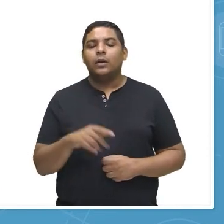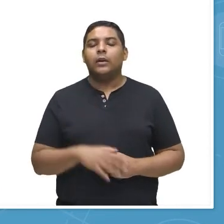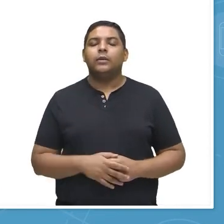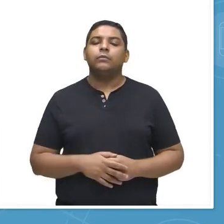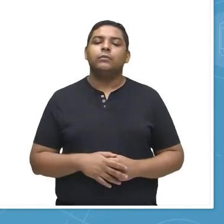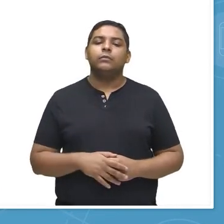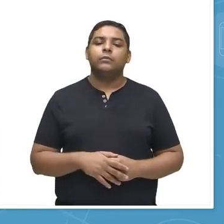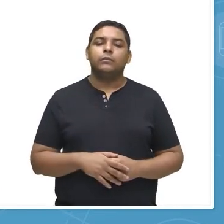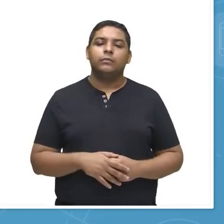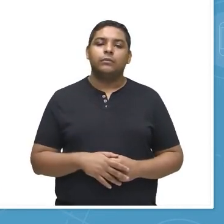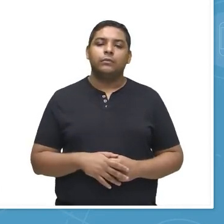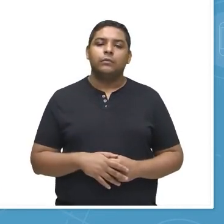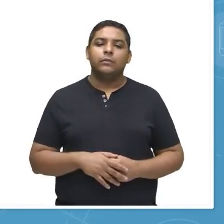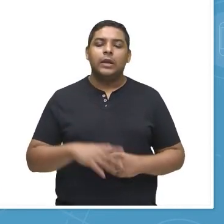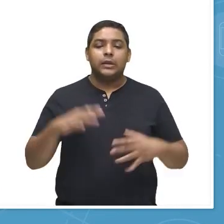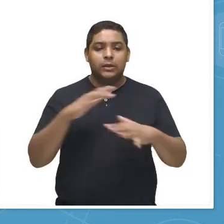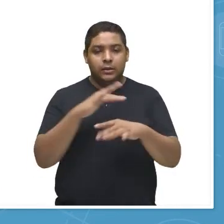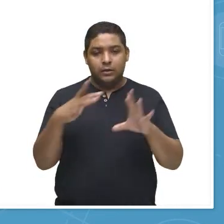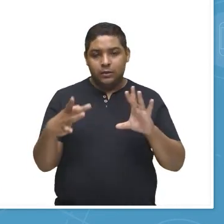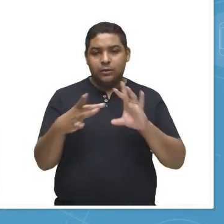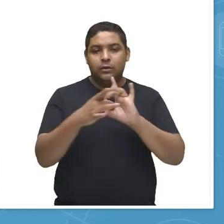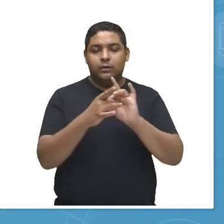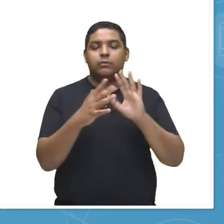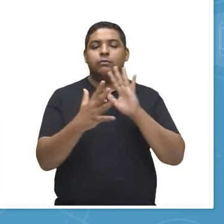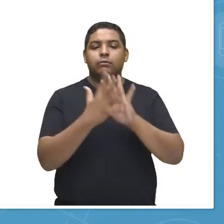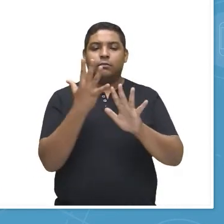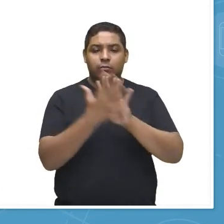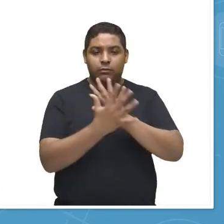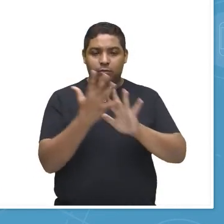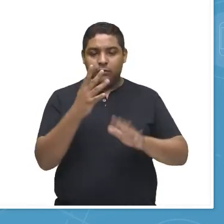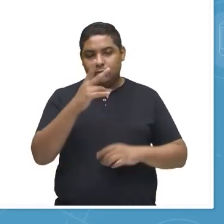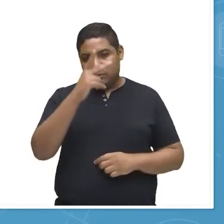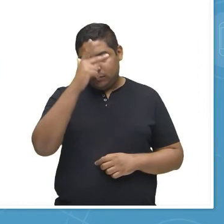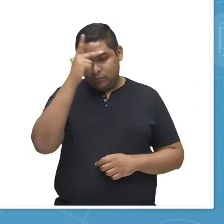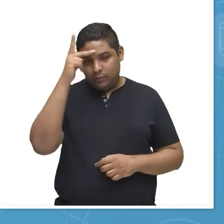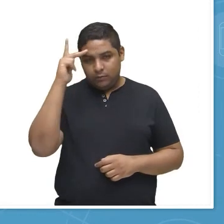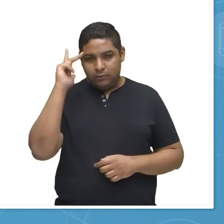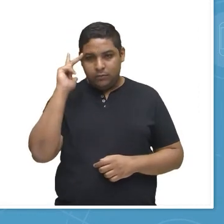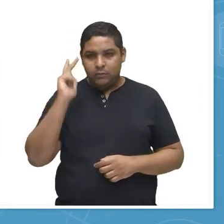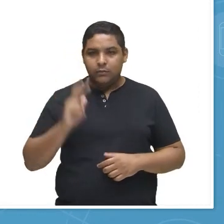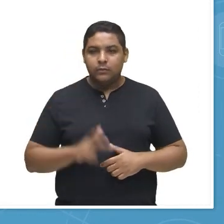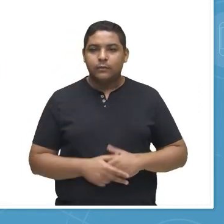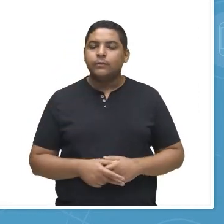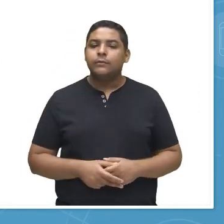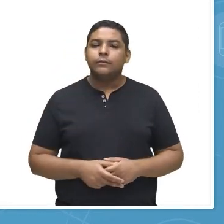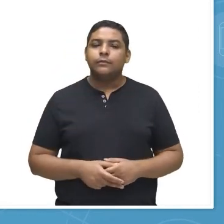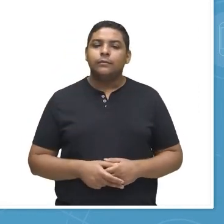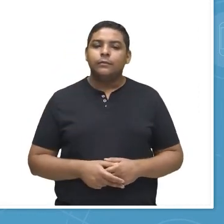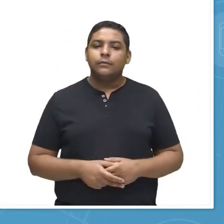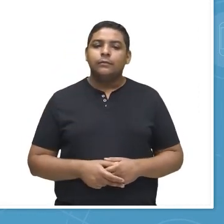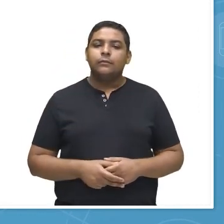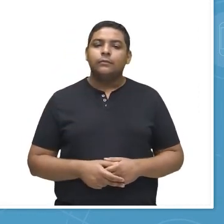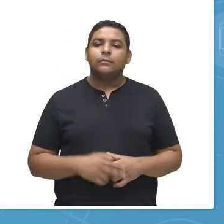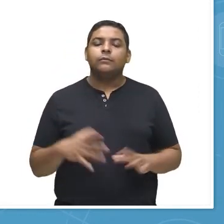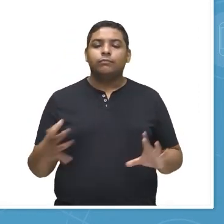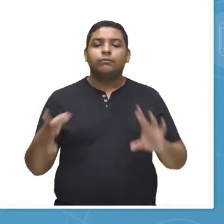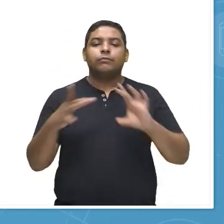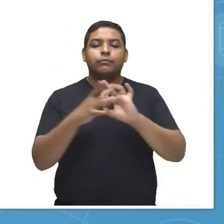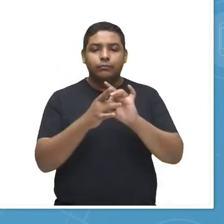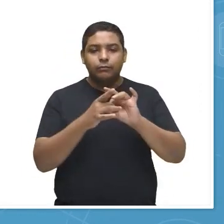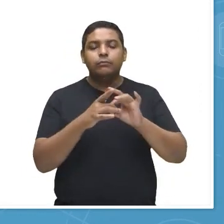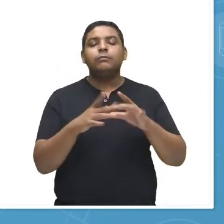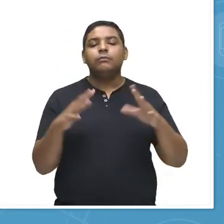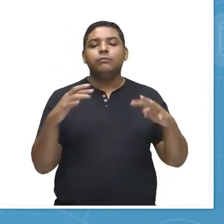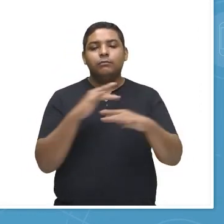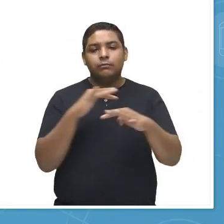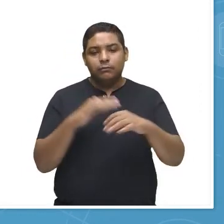colocou a resposta dele. O Marcos colocou assim, uma rede urbana pode ser definida com integração entre as cidades. Muito bem,